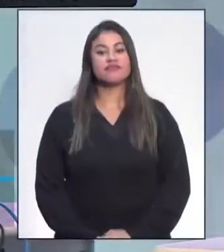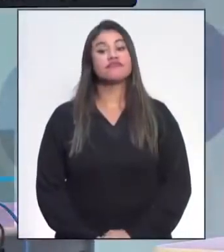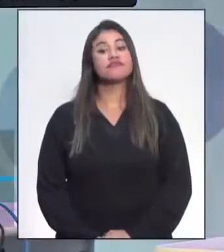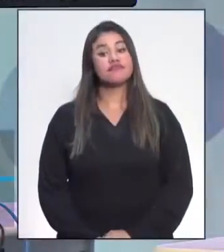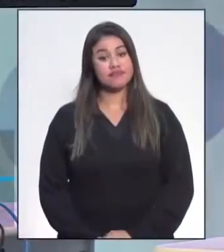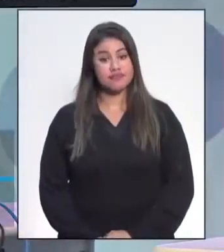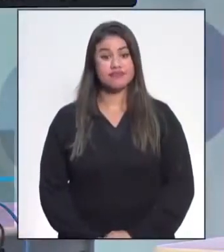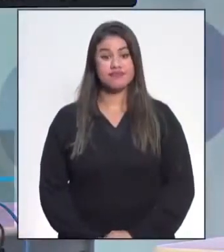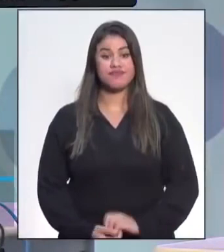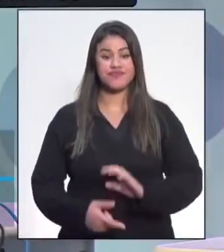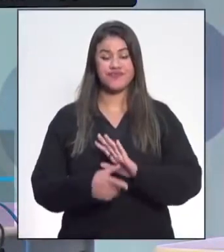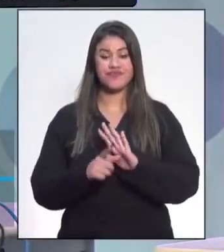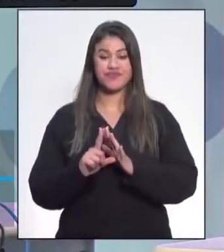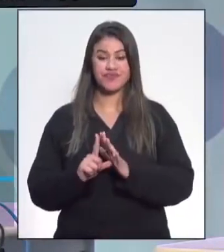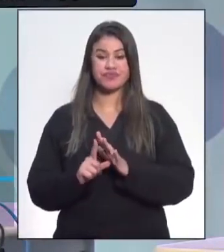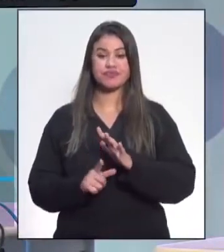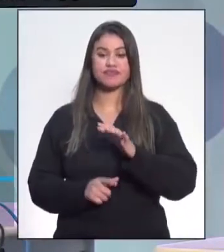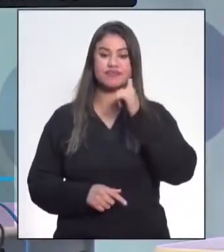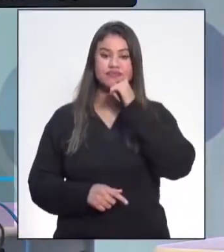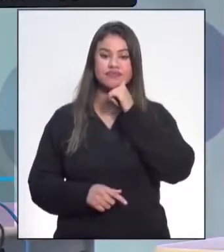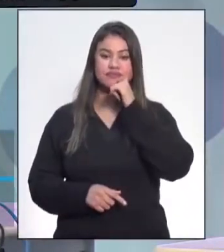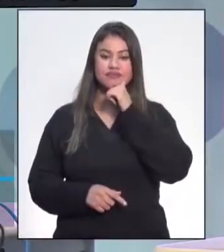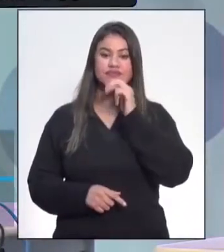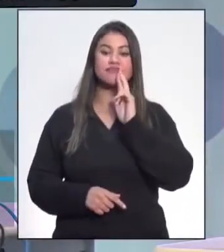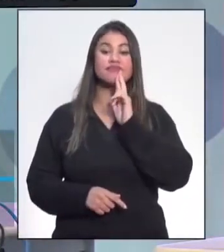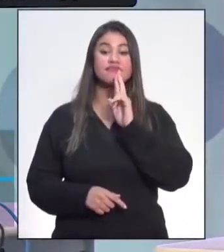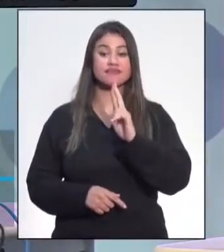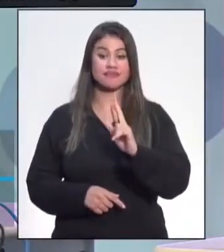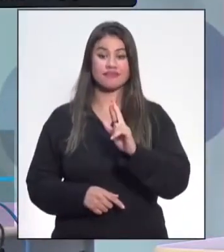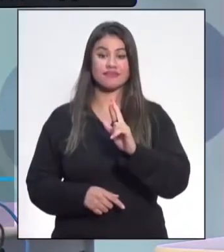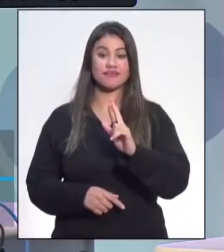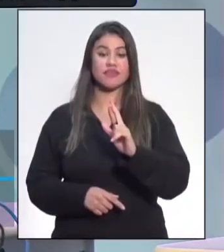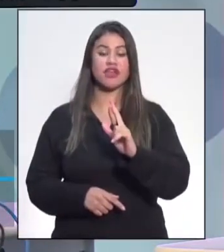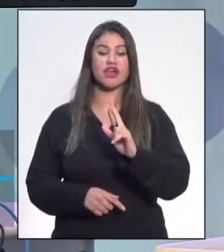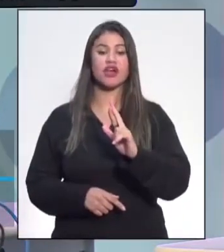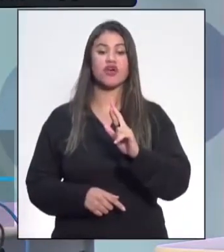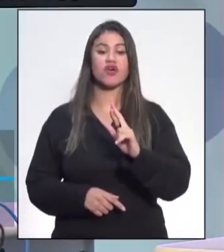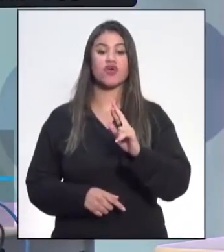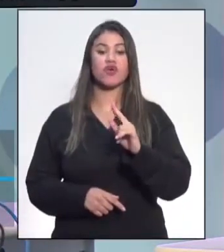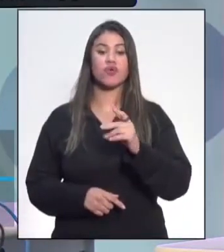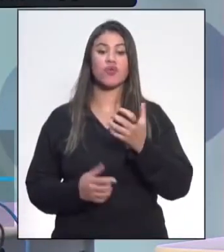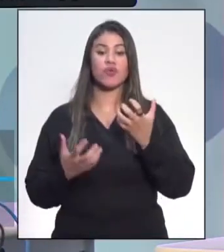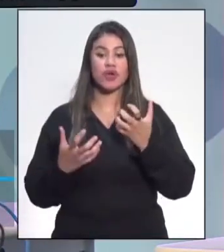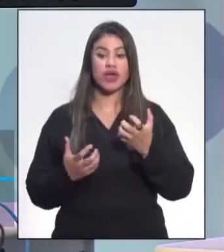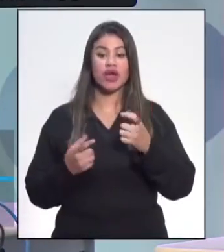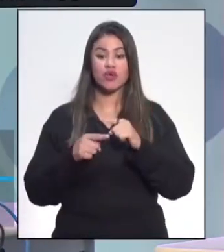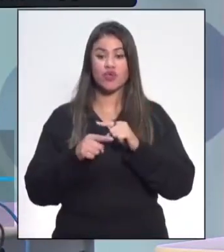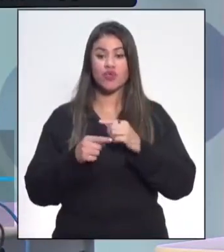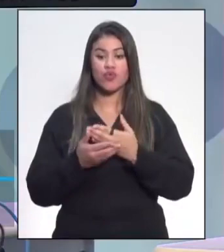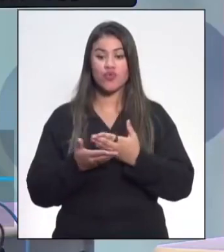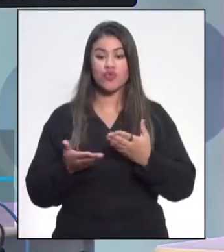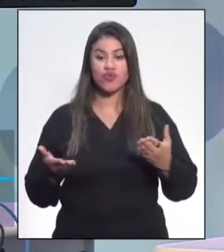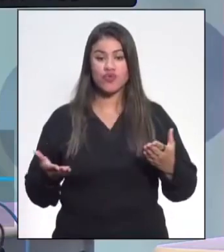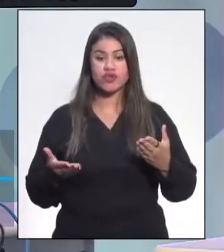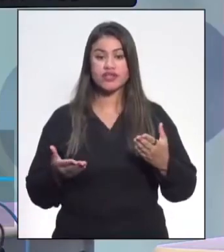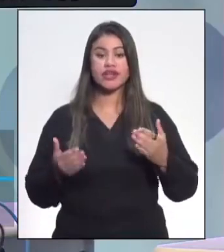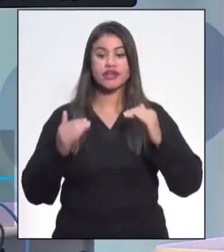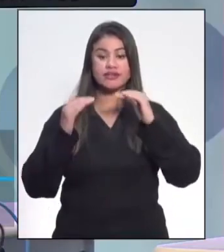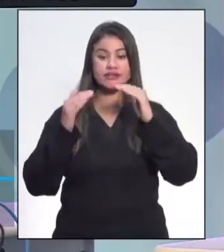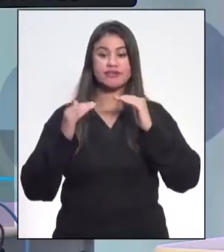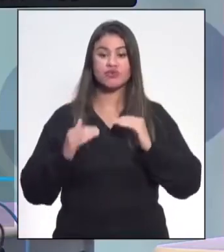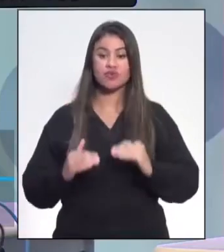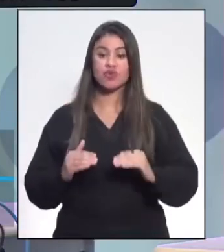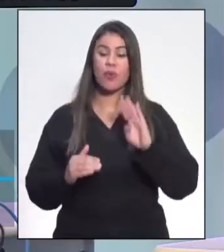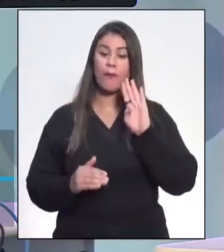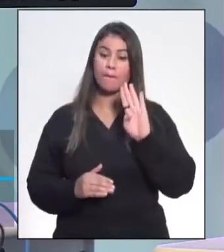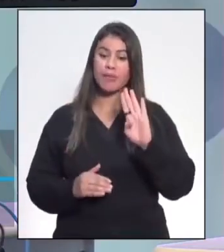Antes da Aline ler as perguntas, a resposta de vocês, né? Agora eu quero que vocês respondam o item B para mim também